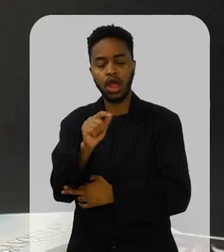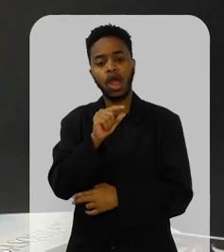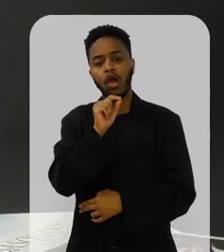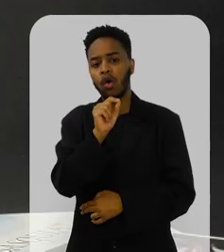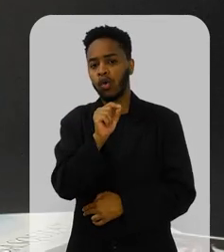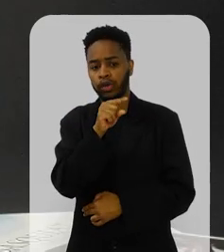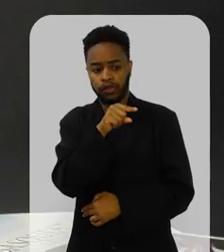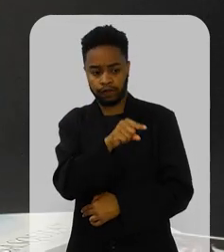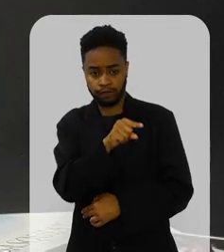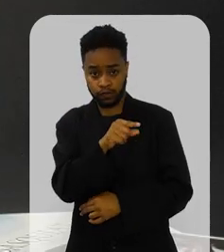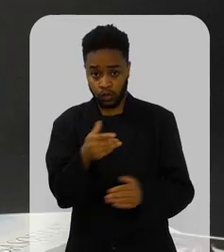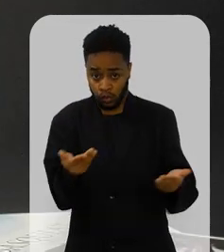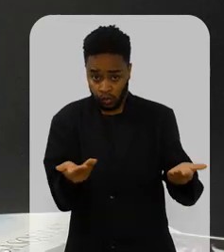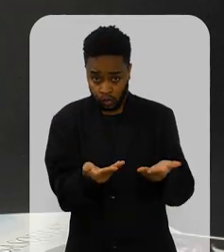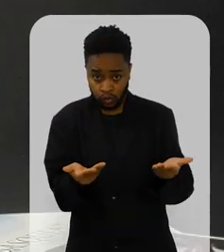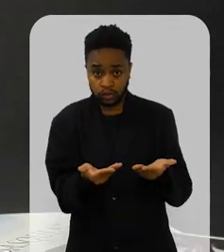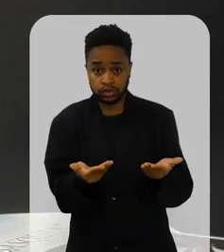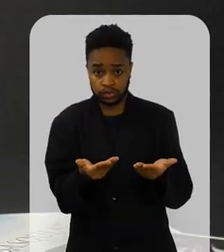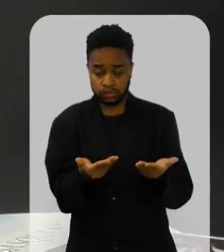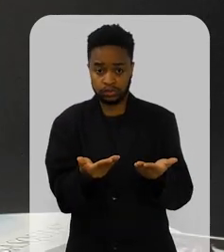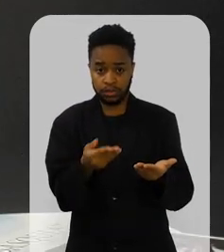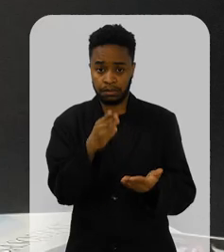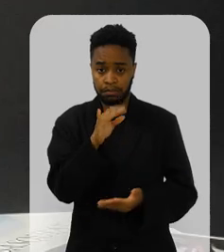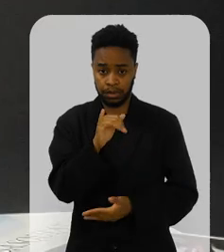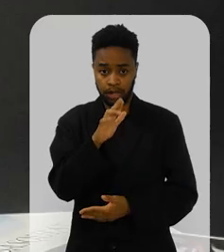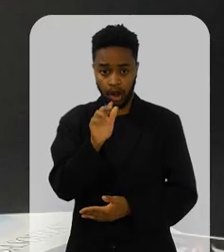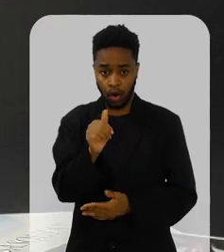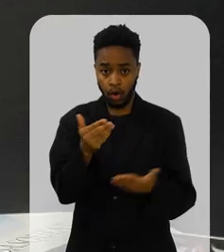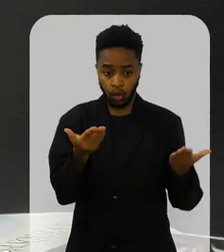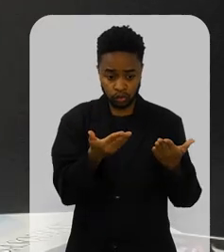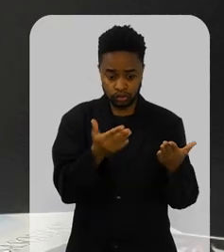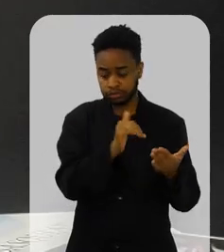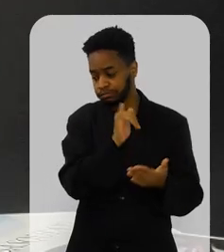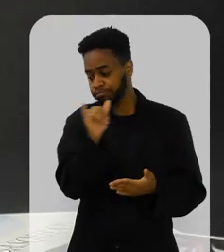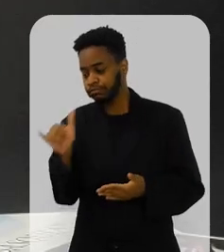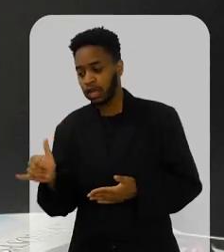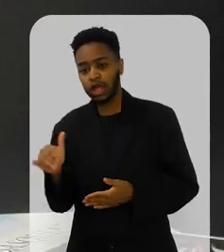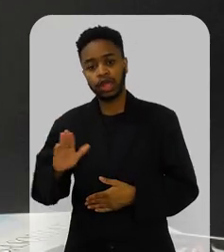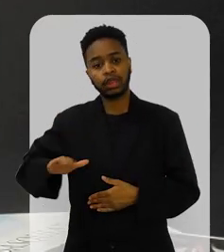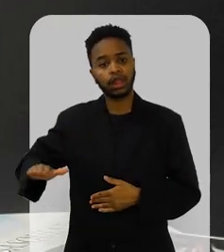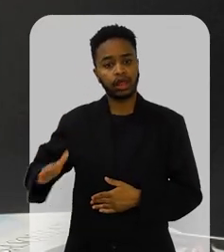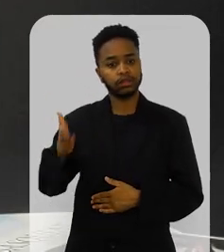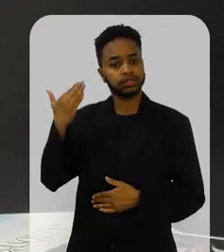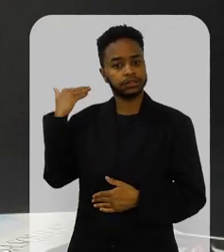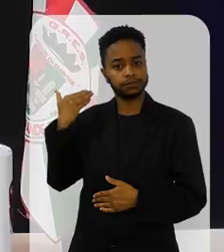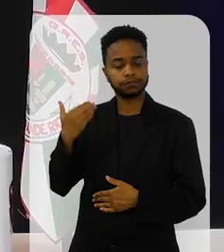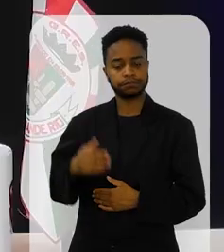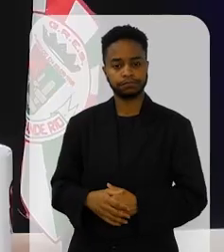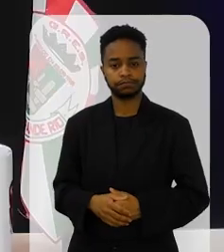Vamos o lá. O que o Bira de hoje, o que o Bira Dance de hoje falaria para o Bira Dance menino?